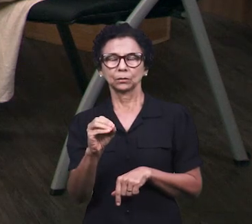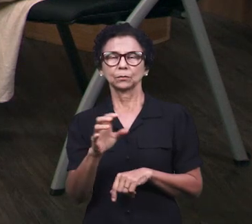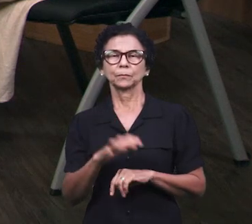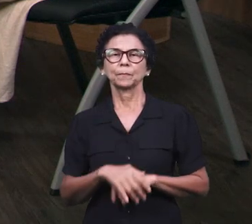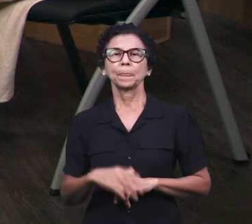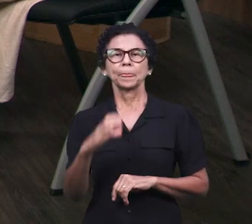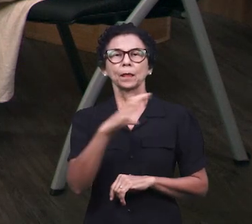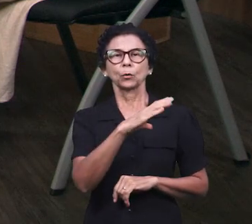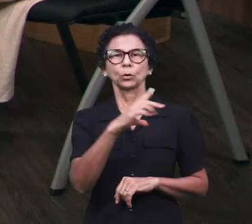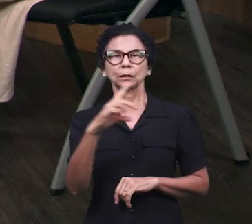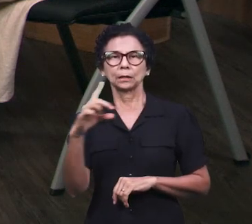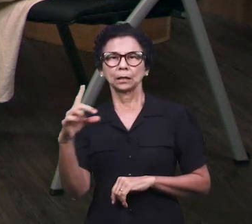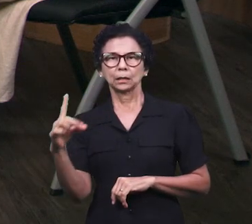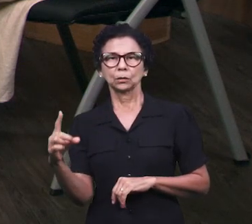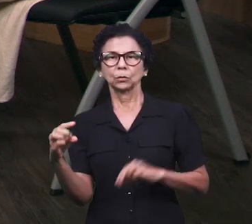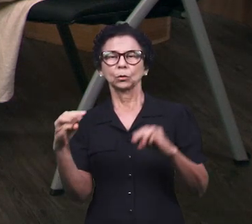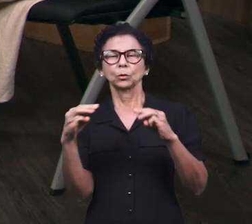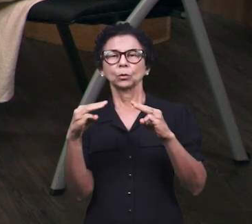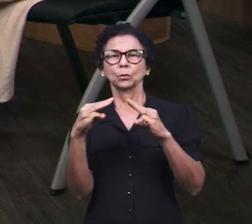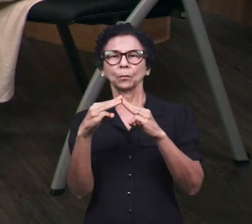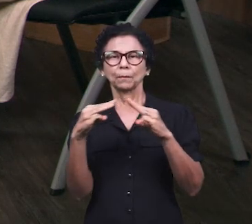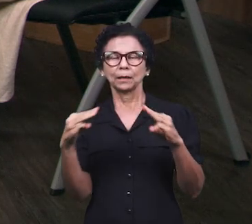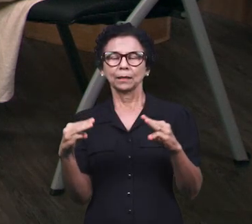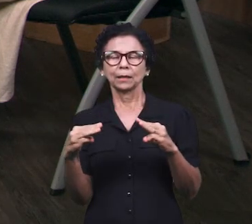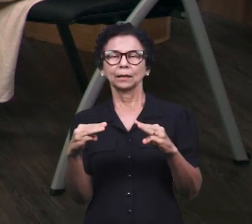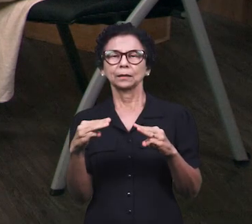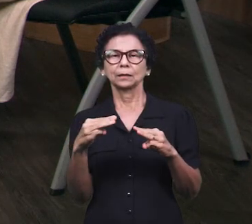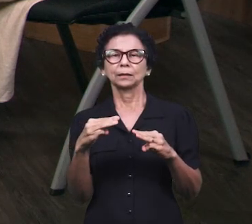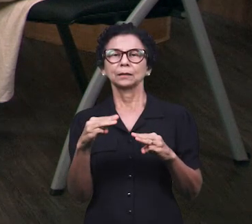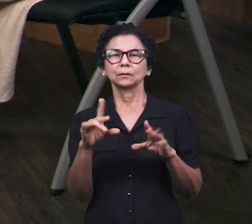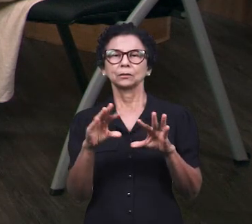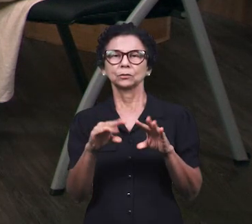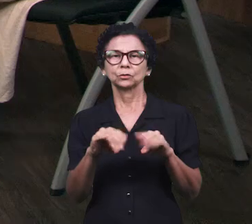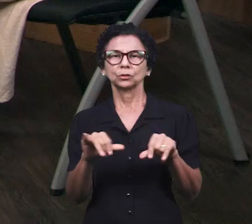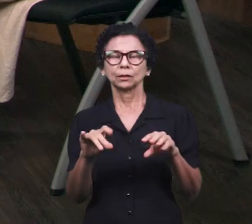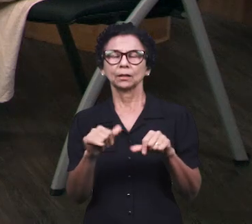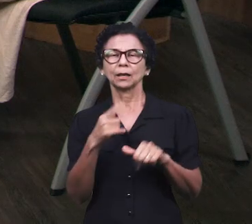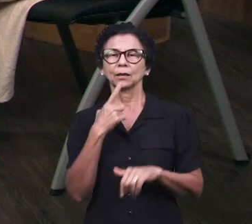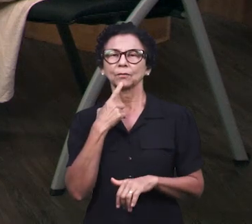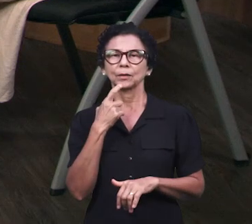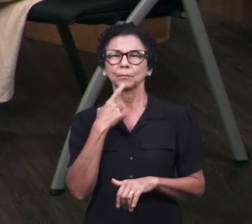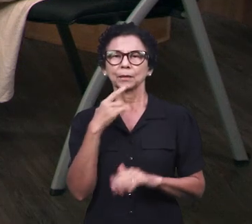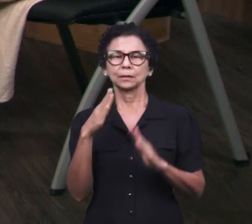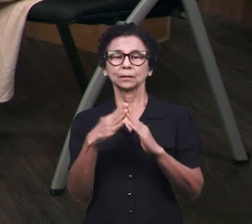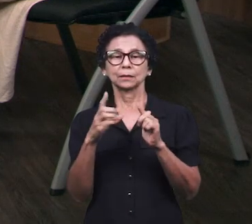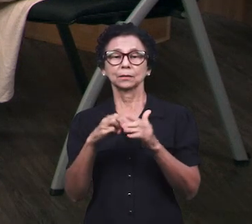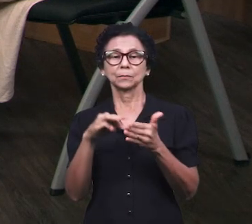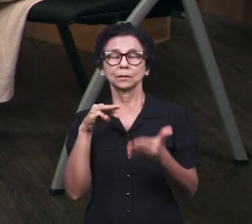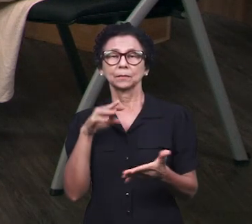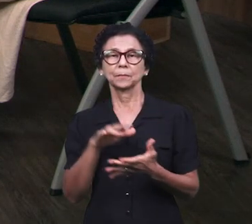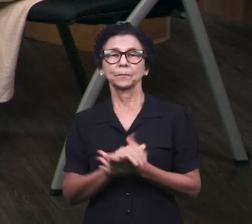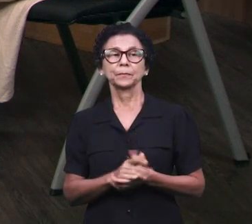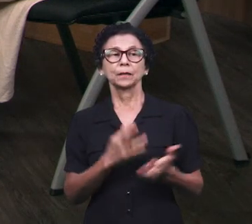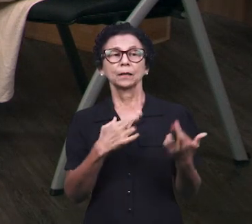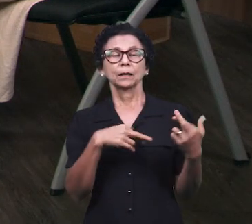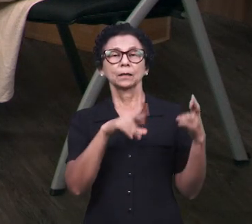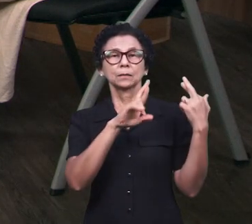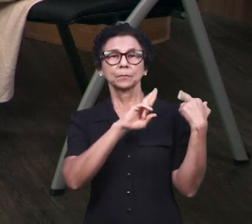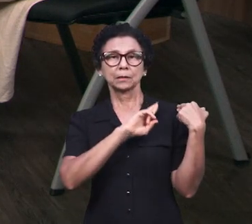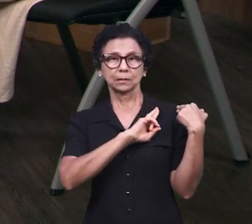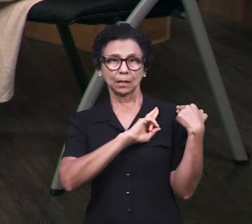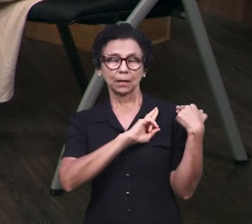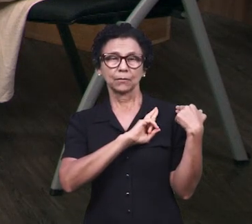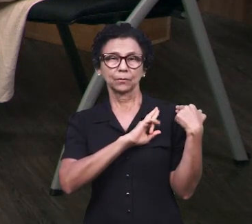do Manaim de Terra Vermelha da Igreja Cristã Maranata e é responsável técnico pela horta do